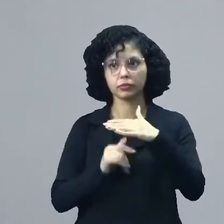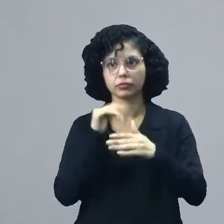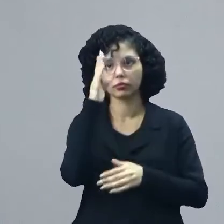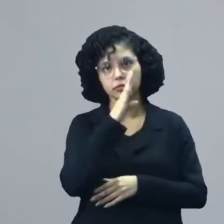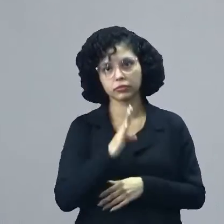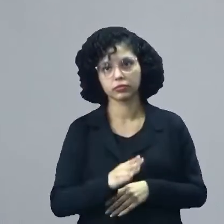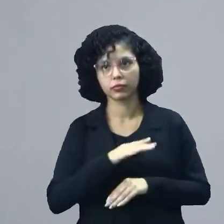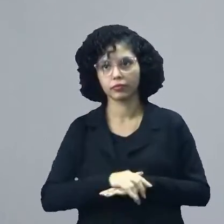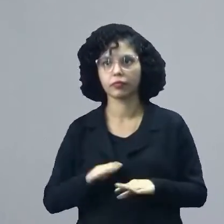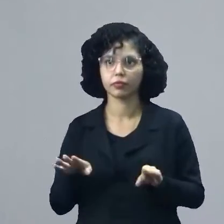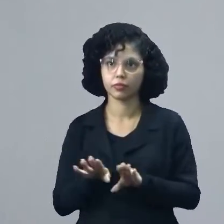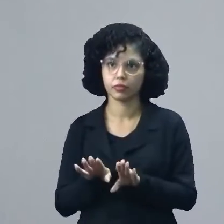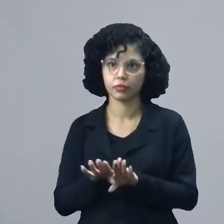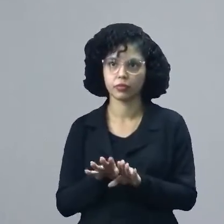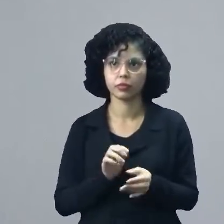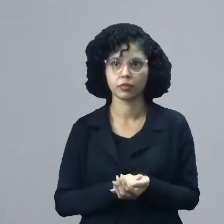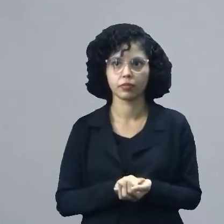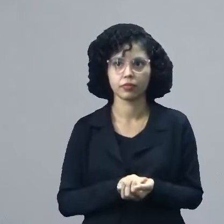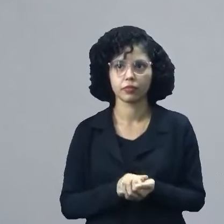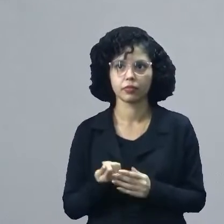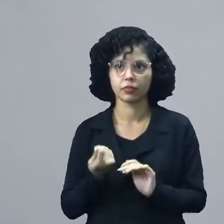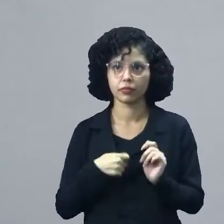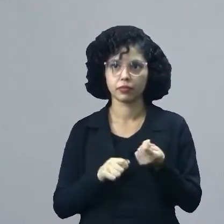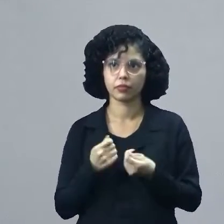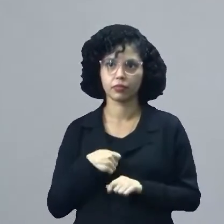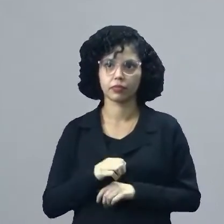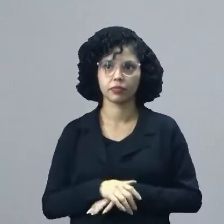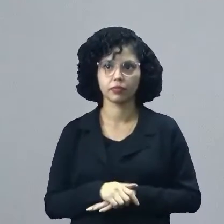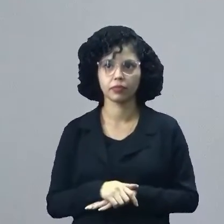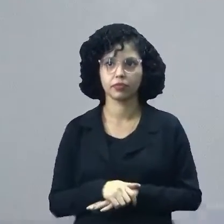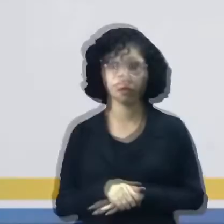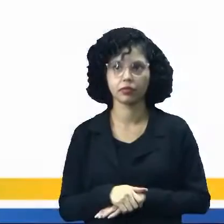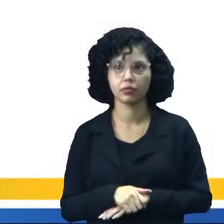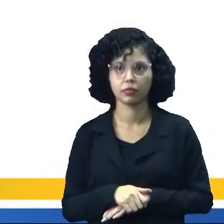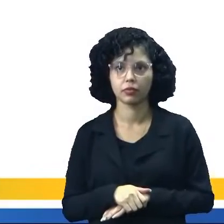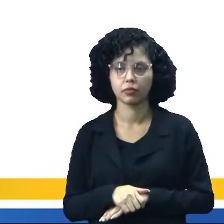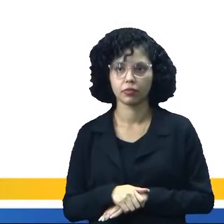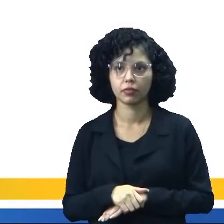do Brasil, também foi uma motivação econômica.